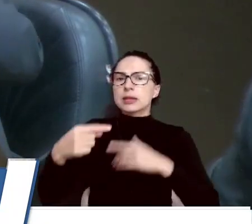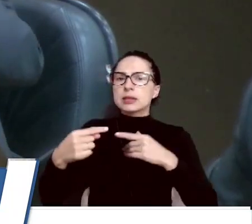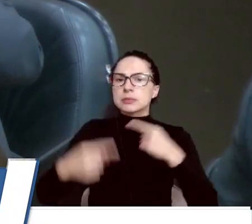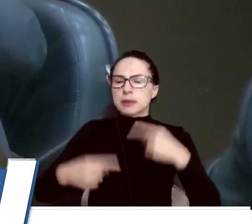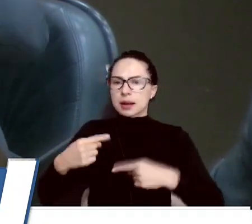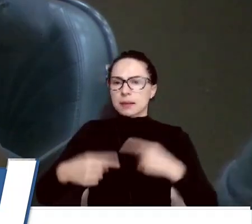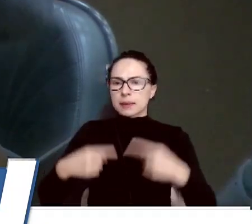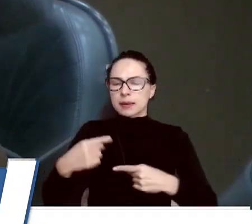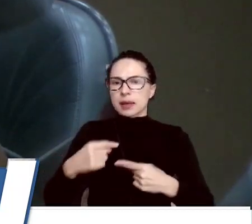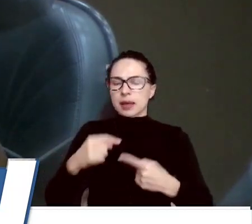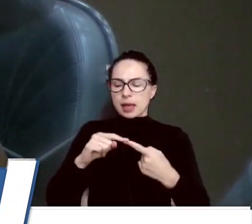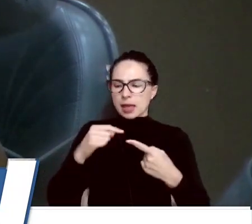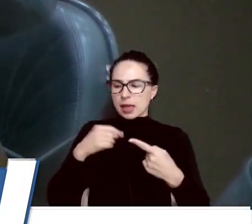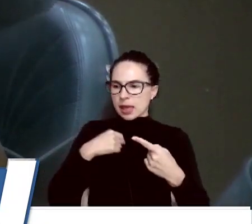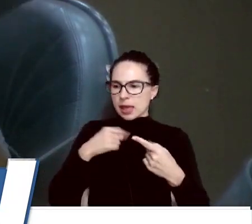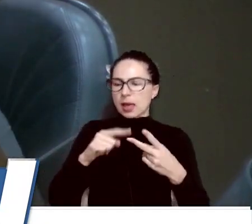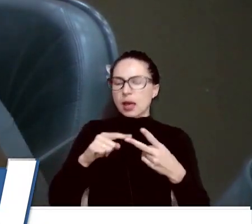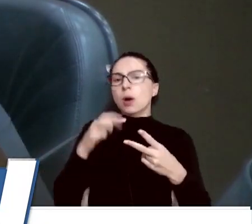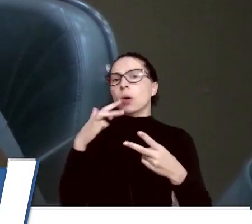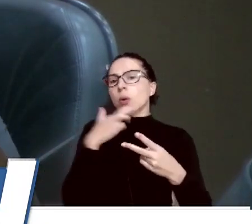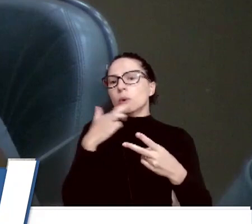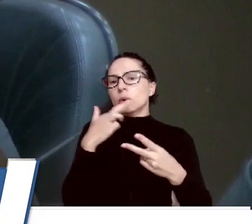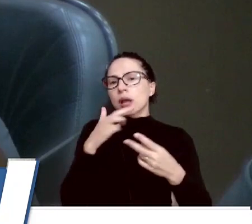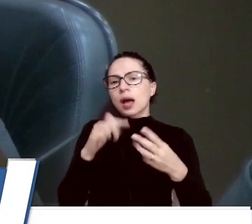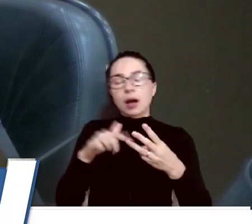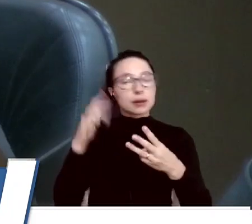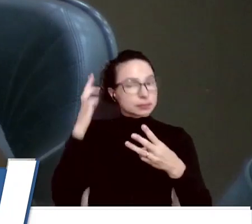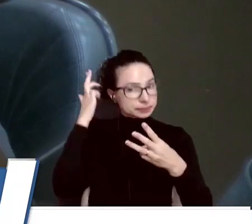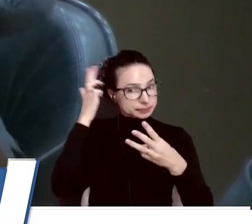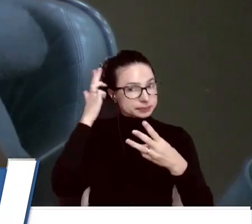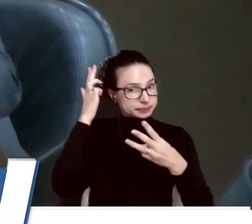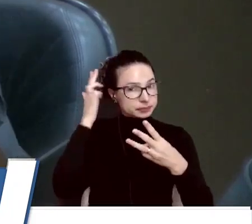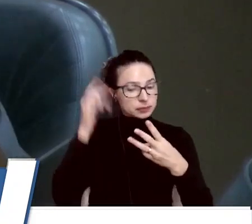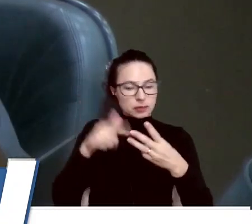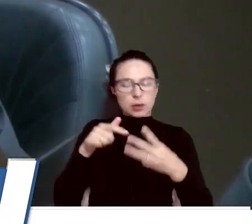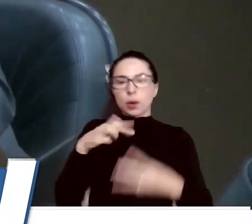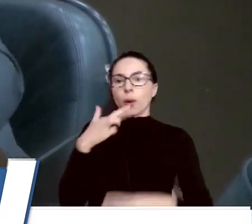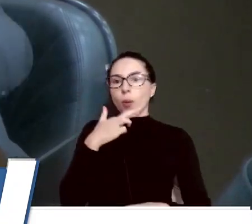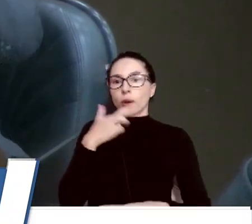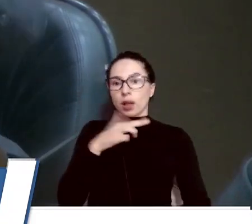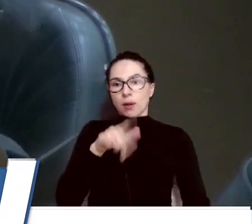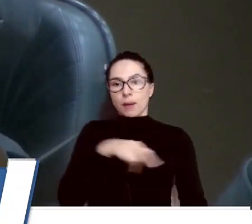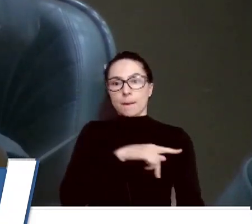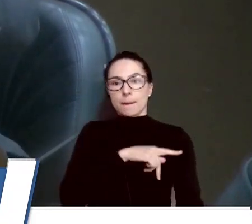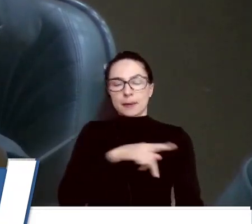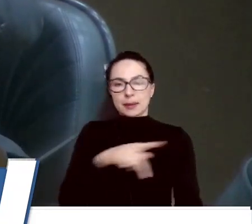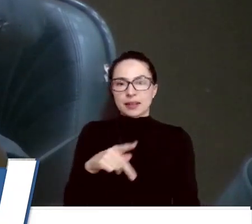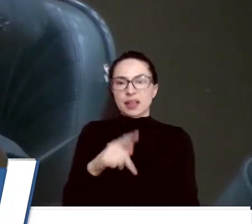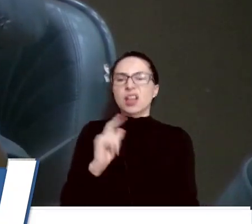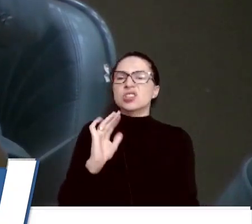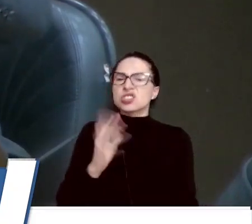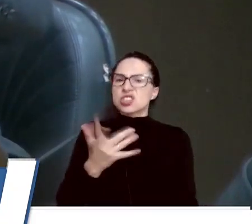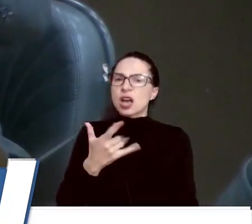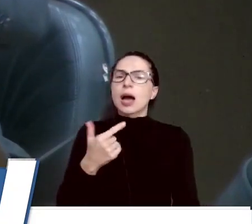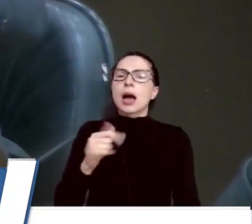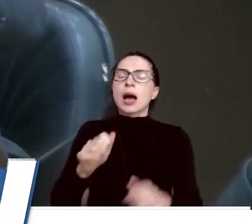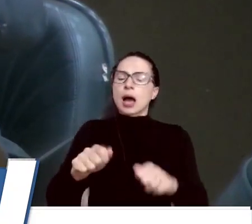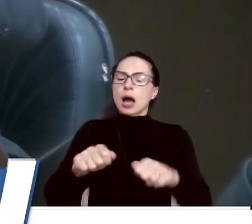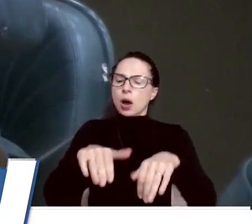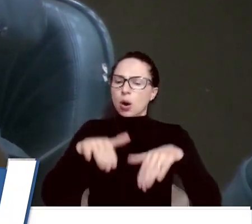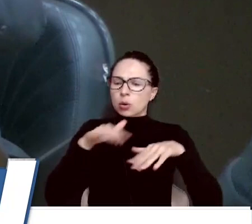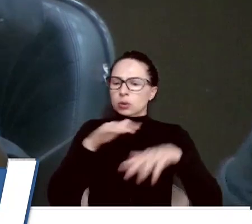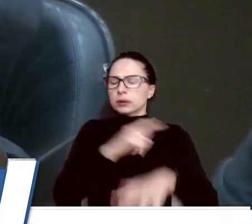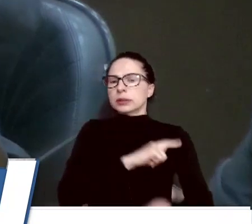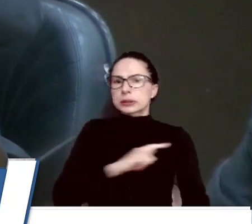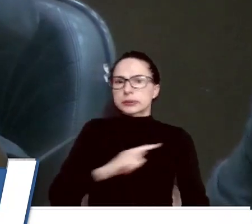parte eu, o Ronaldo e o Zezinho. O Ronaldo é o presidente da frente. Nós já fizemos uma audiência pública